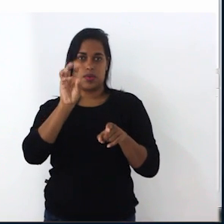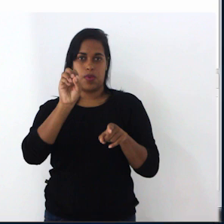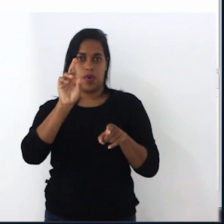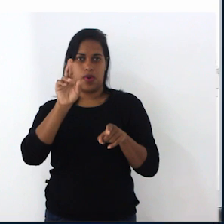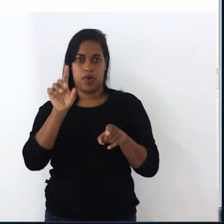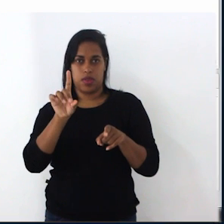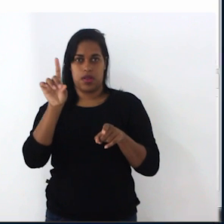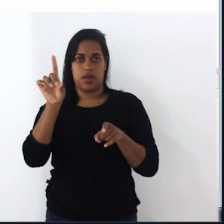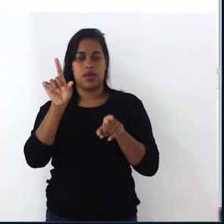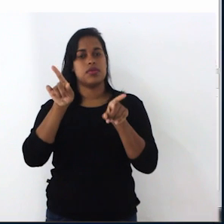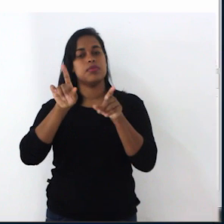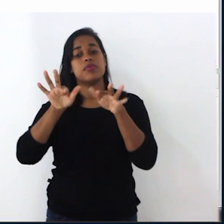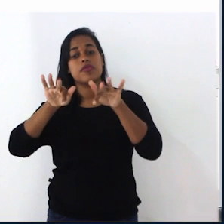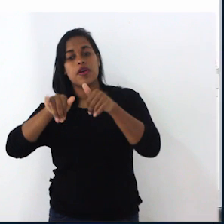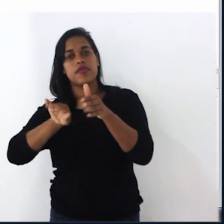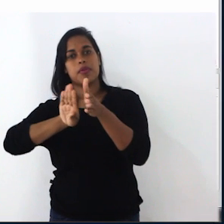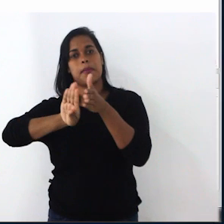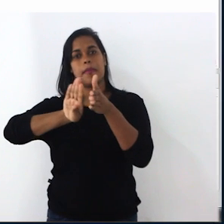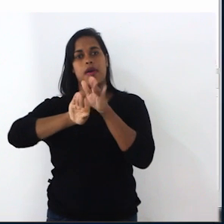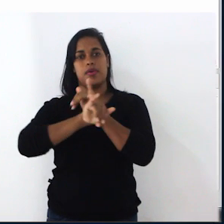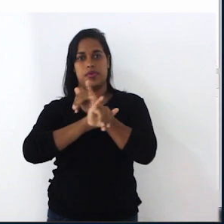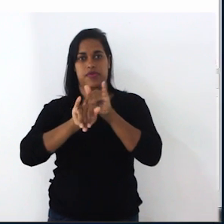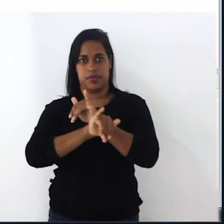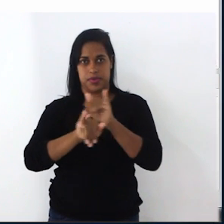e por fim o banco.